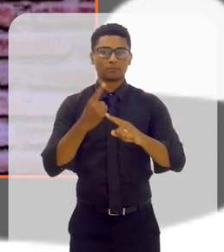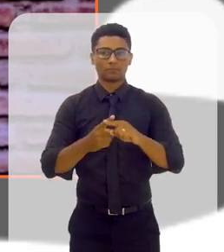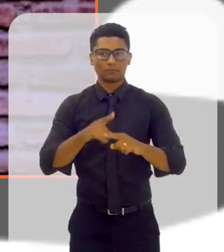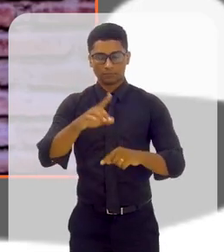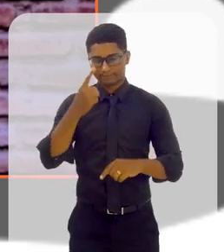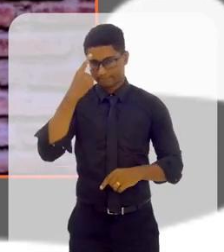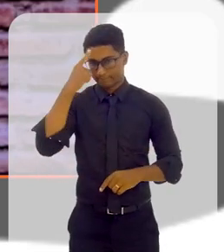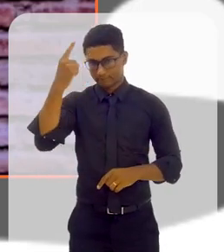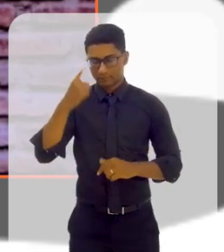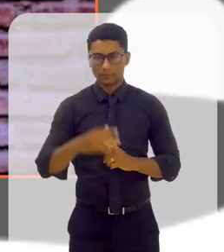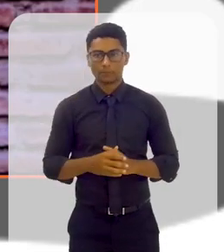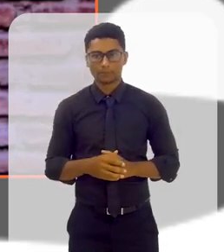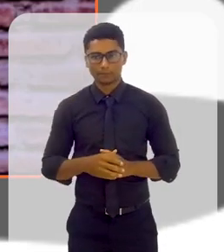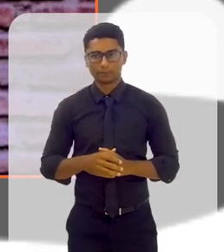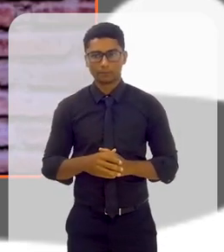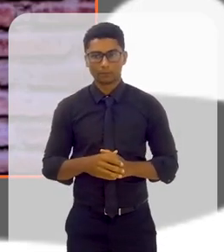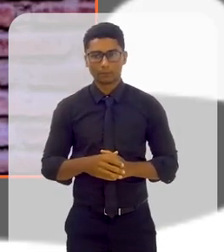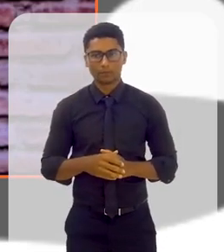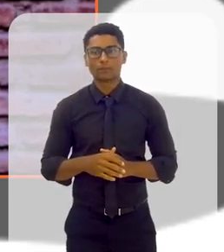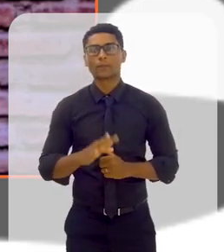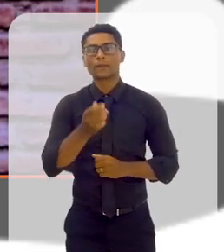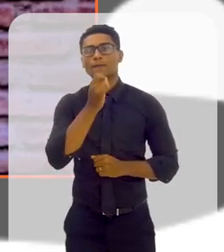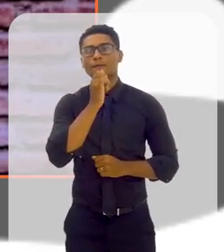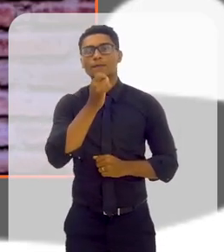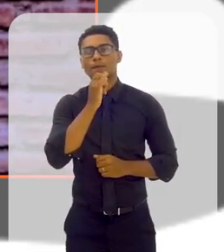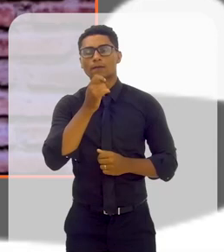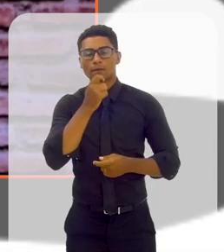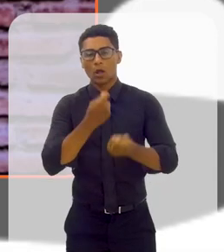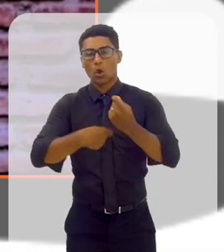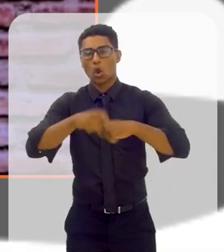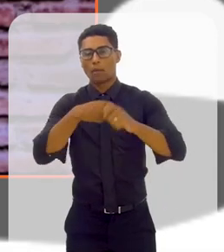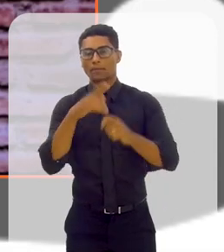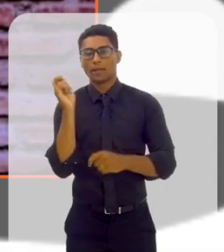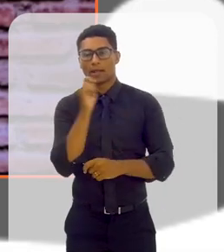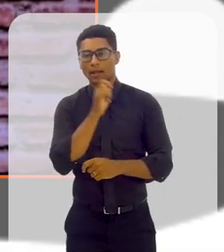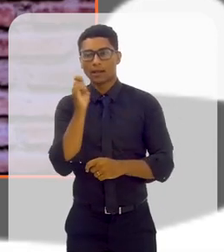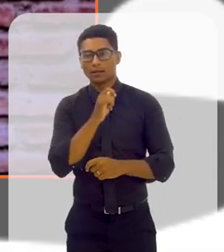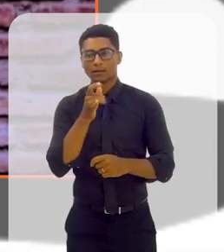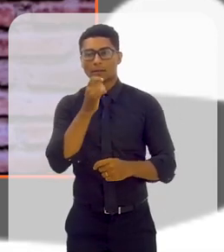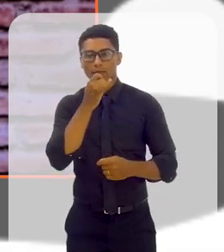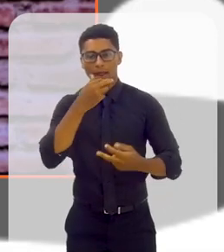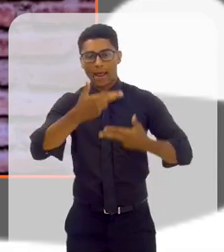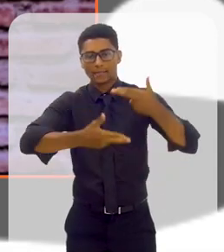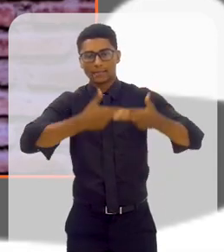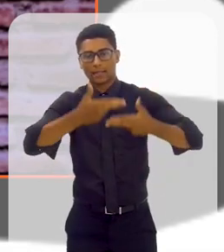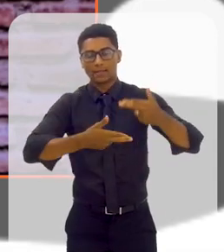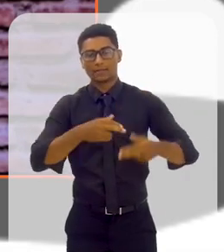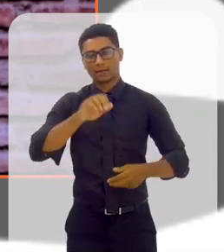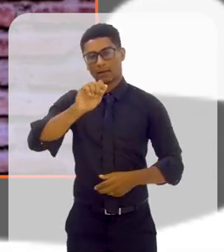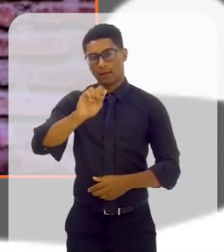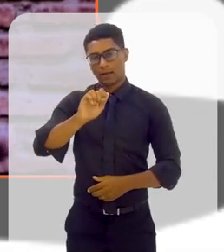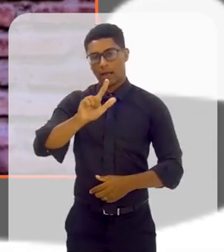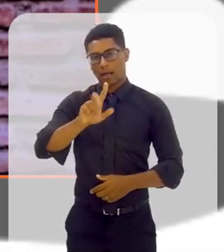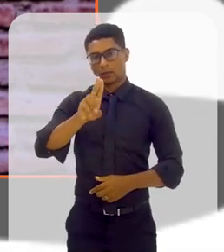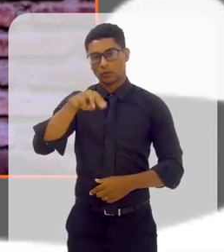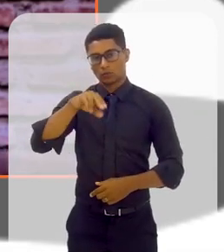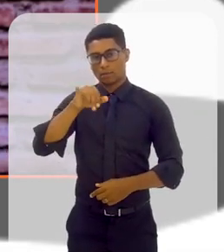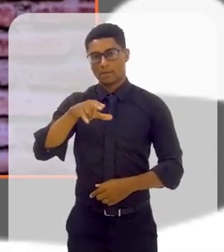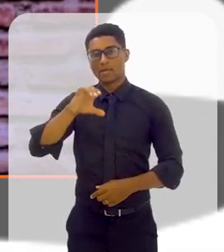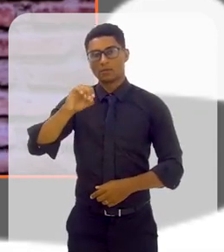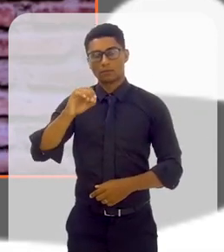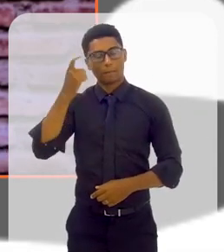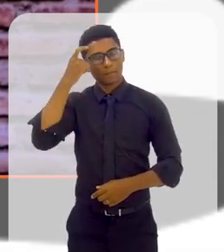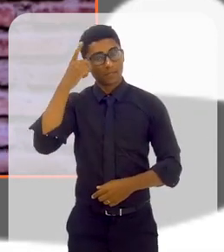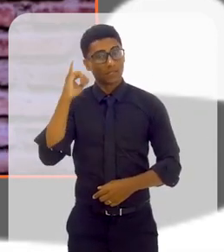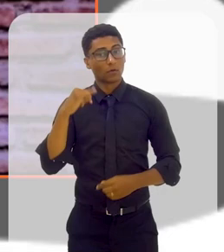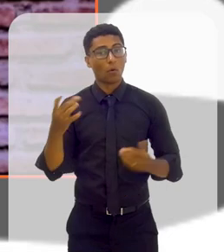que, vamos pensar no conceito de economia de energia no âmbito de reciclagem de alumínio. Se eu tenho hoje uma